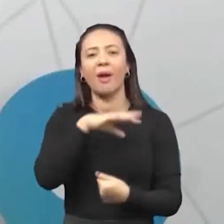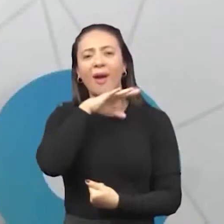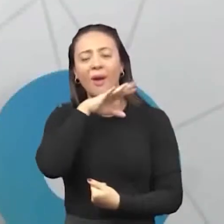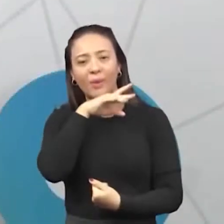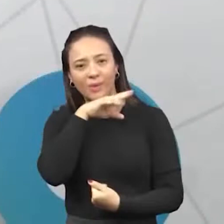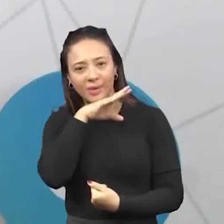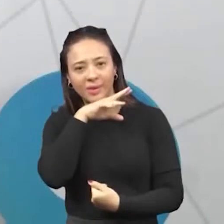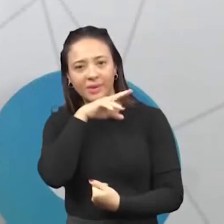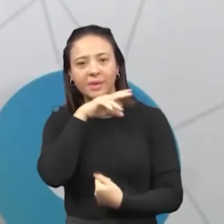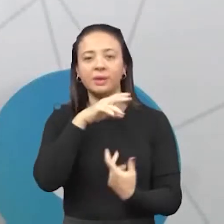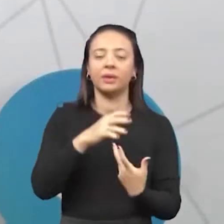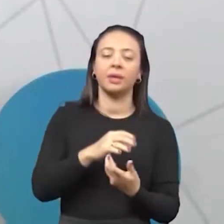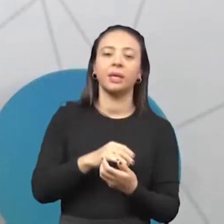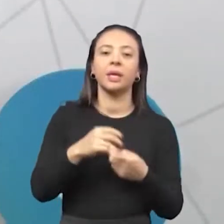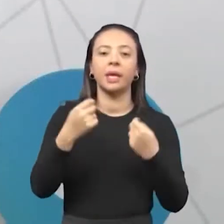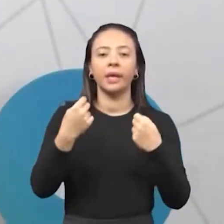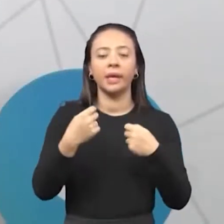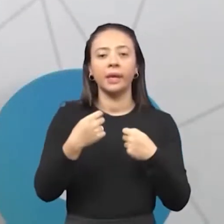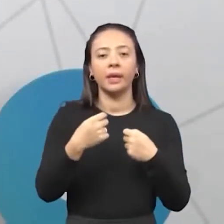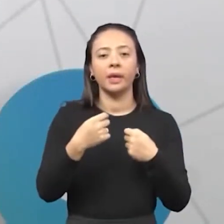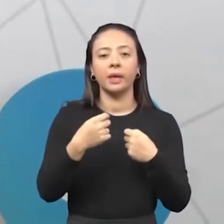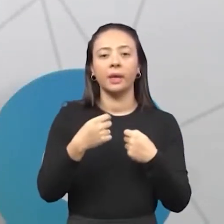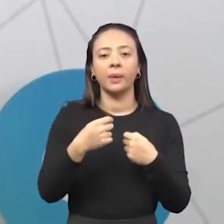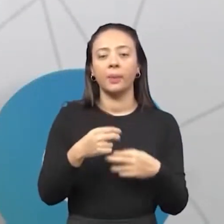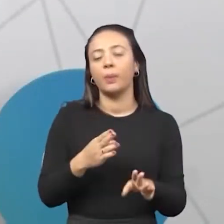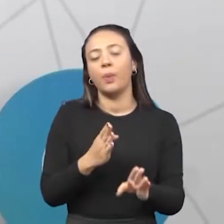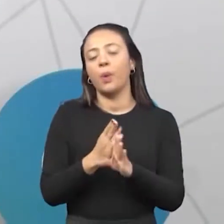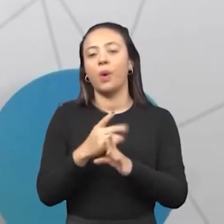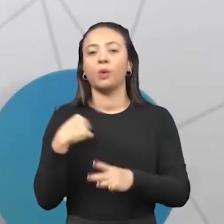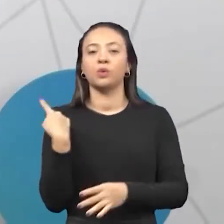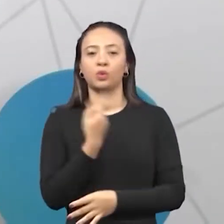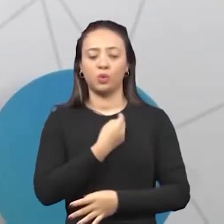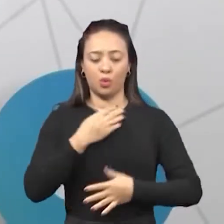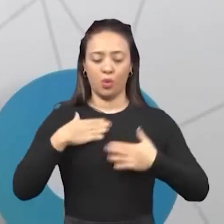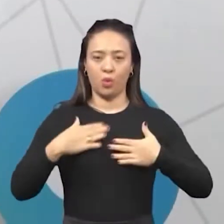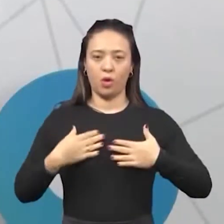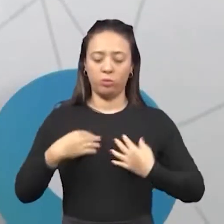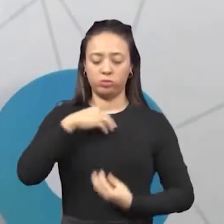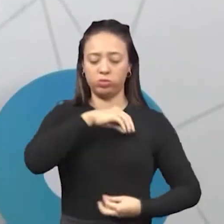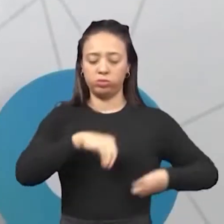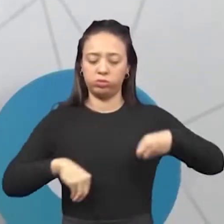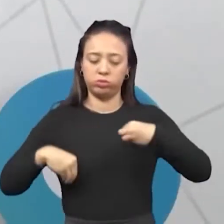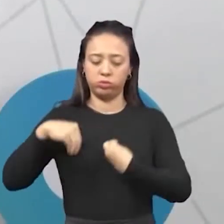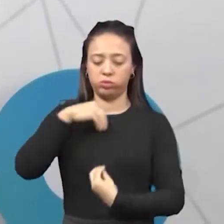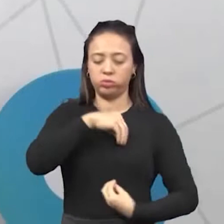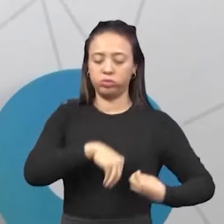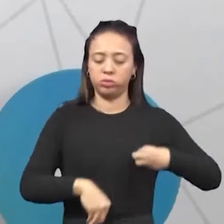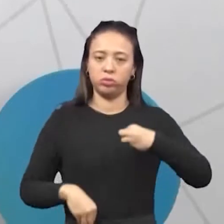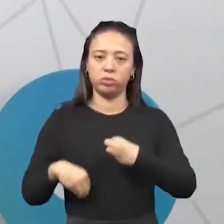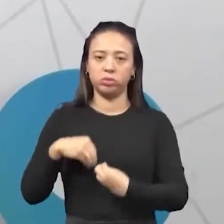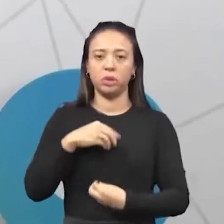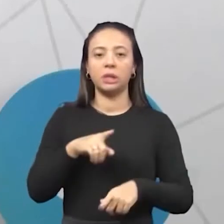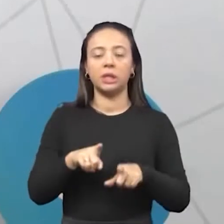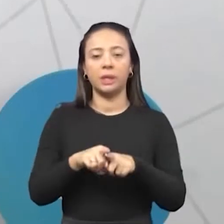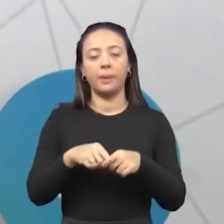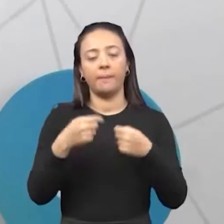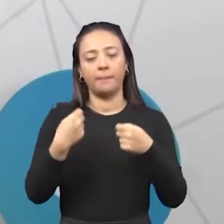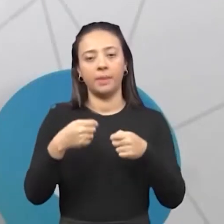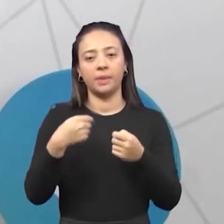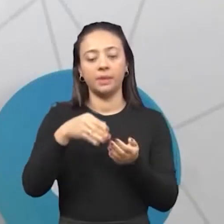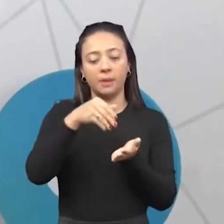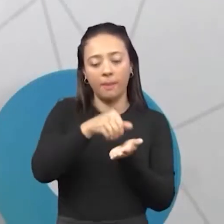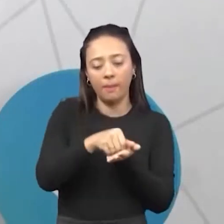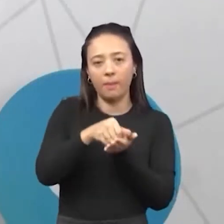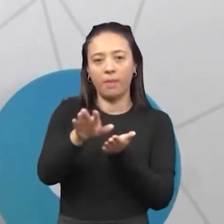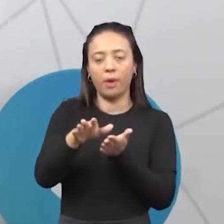é resíduo do processo de metabolismo no nosso corpo vai ser transportado e vai ser eliminado